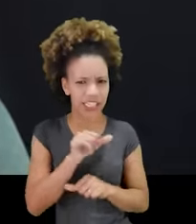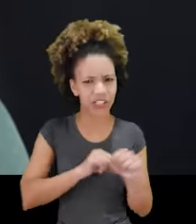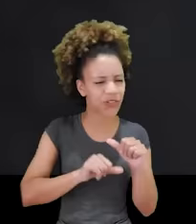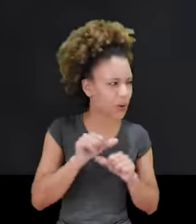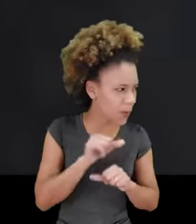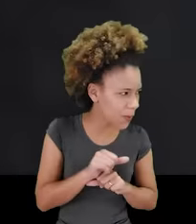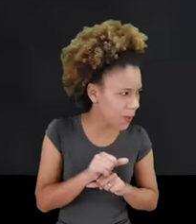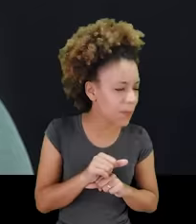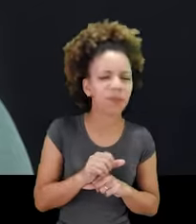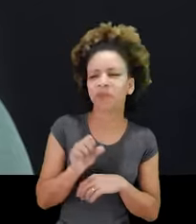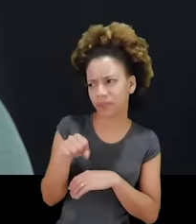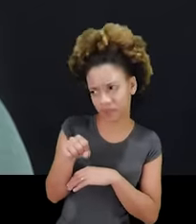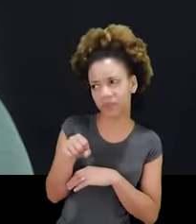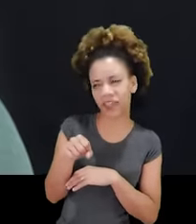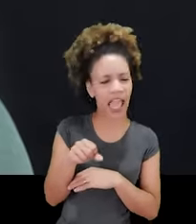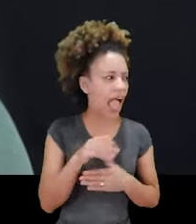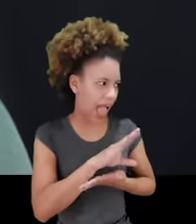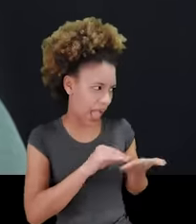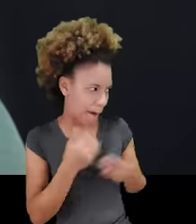pelo português. Muito provavelmente. Aí a piada de